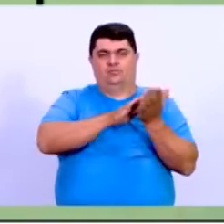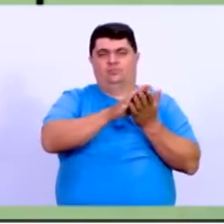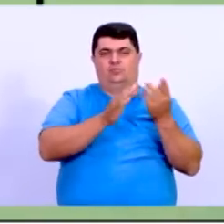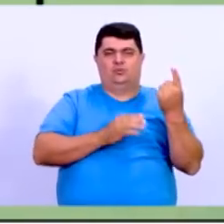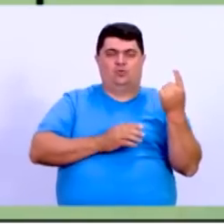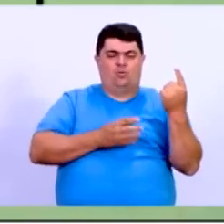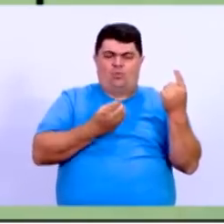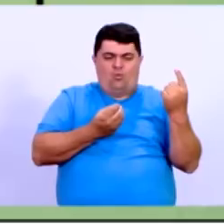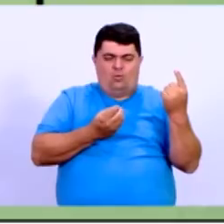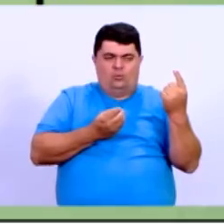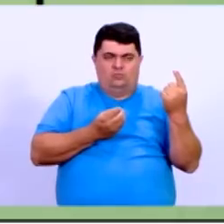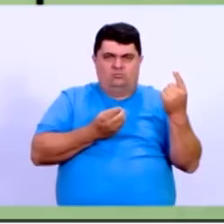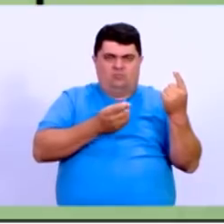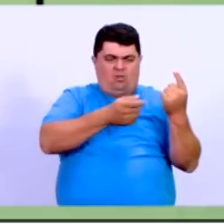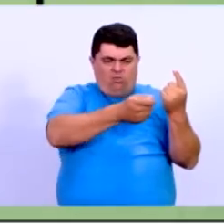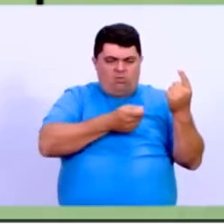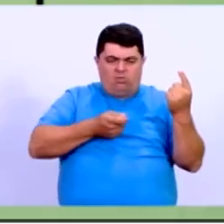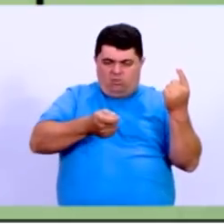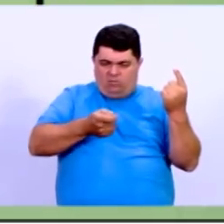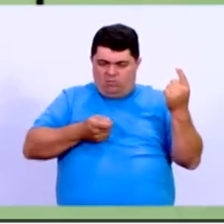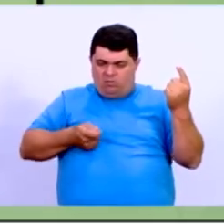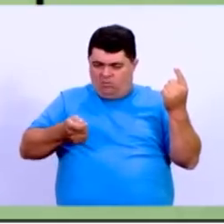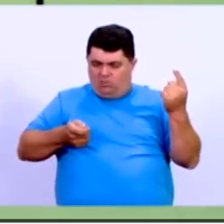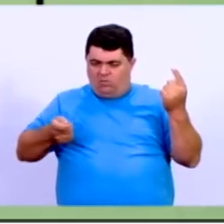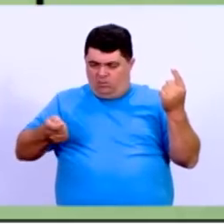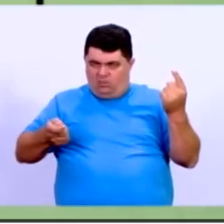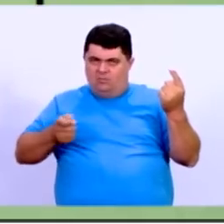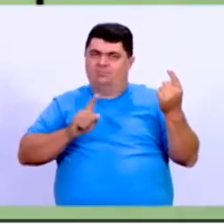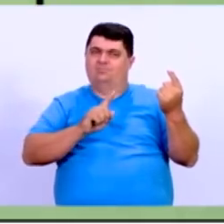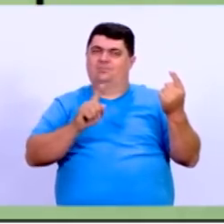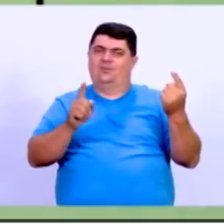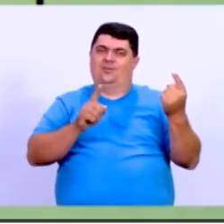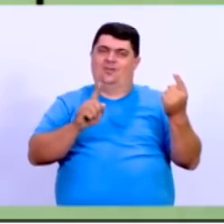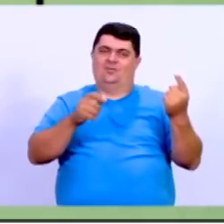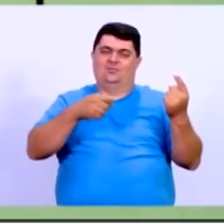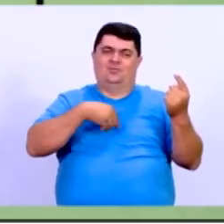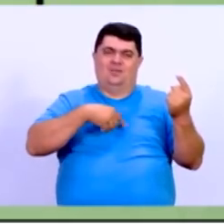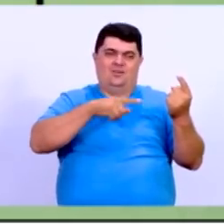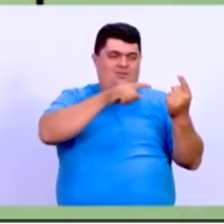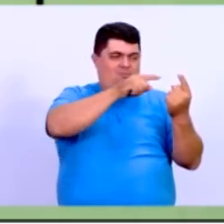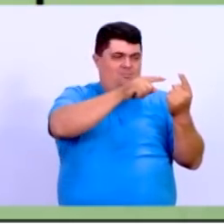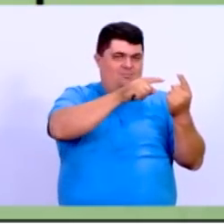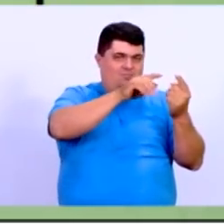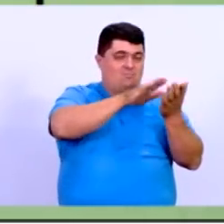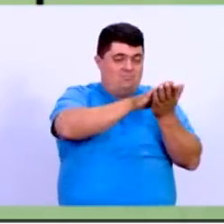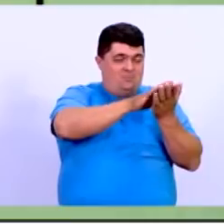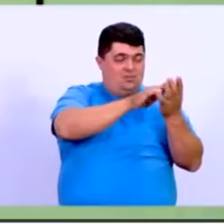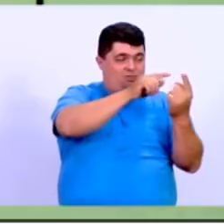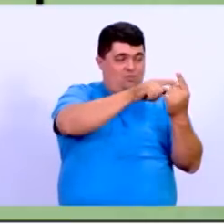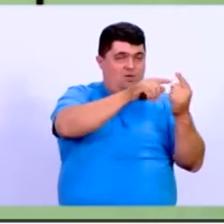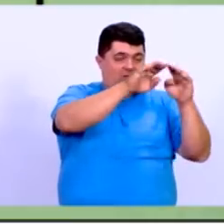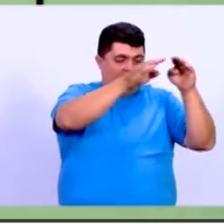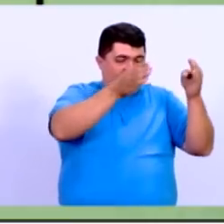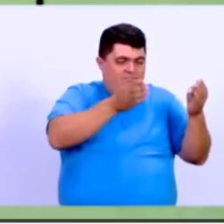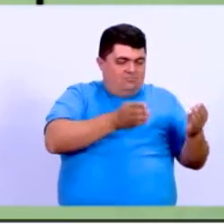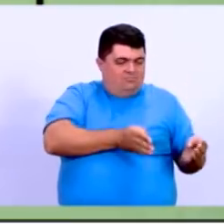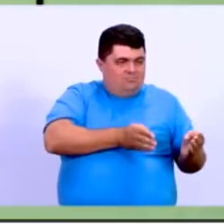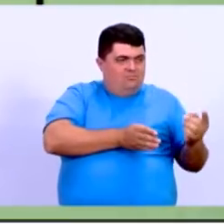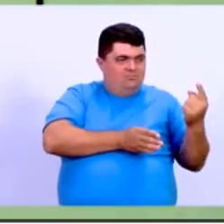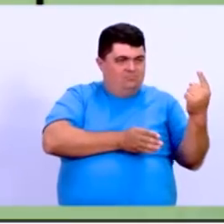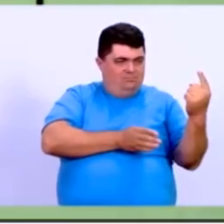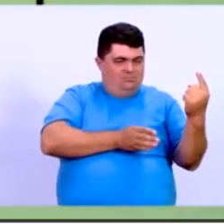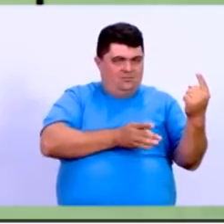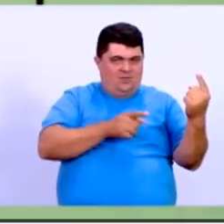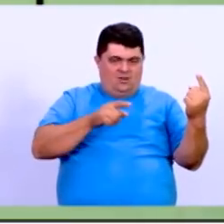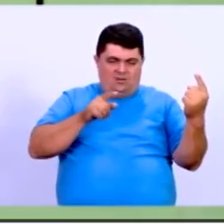Essa impressora, ela está conectada aqui num servidor de impressão. Tá? Então, quando essa máquina aqui precisar imprimir, olha só,